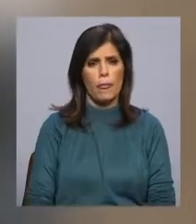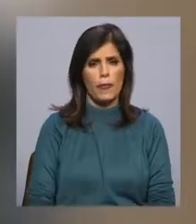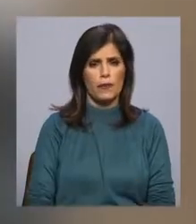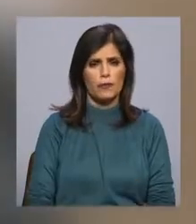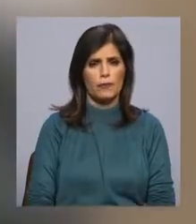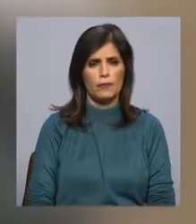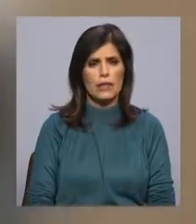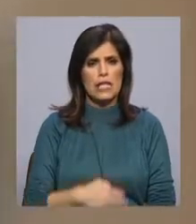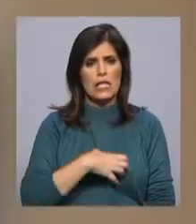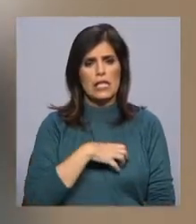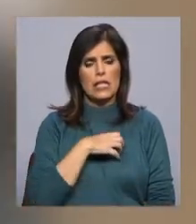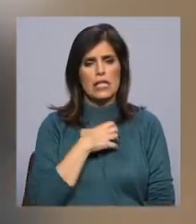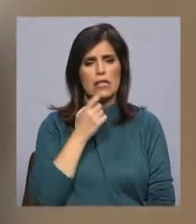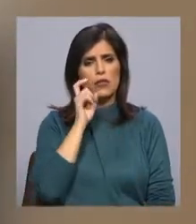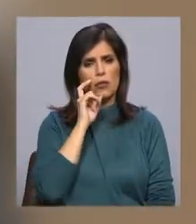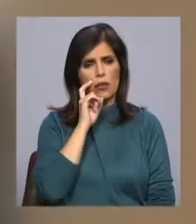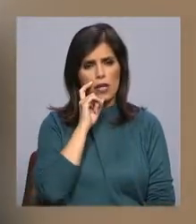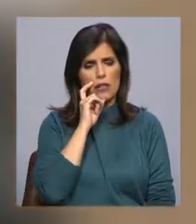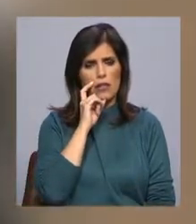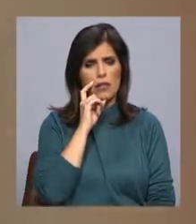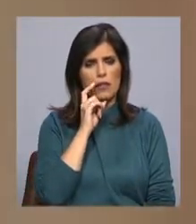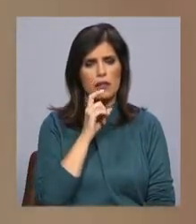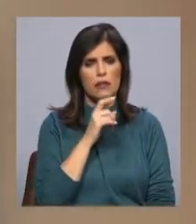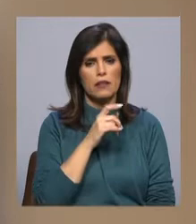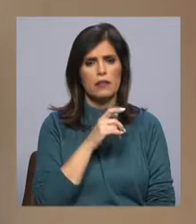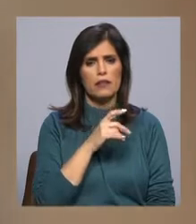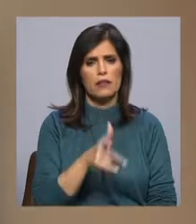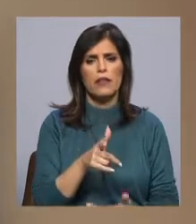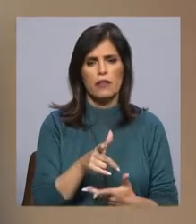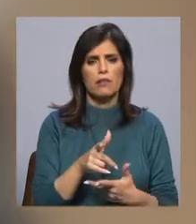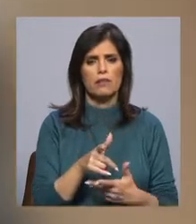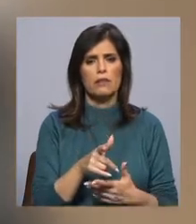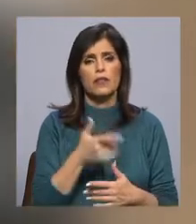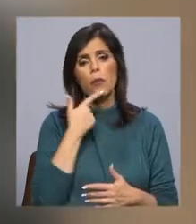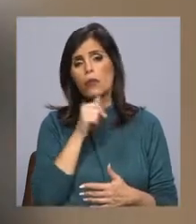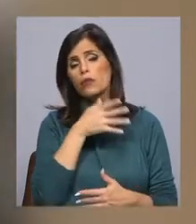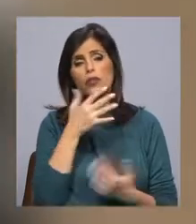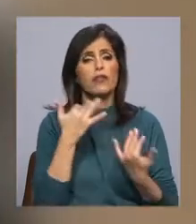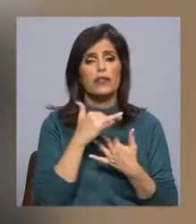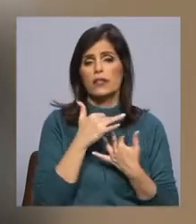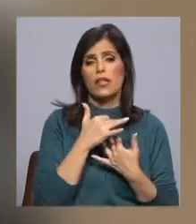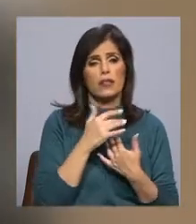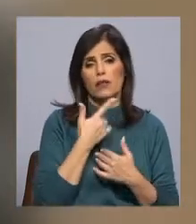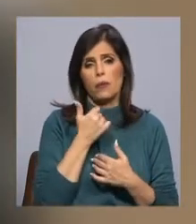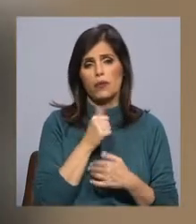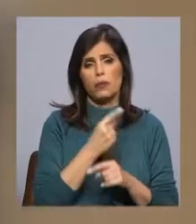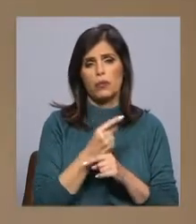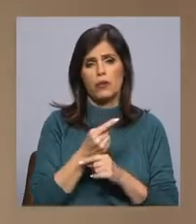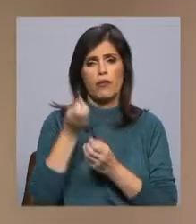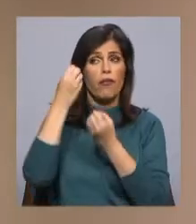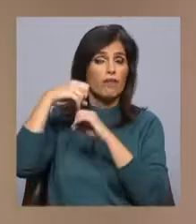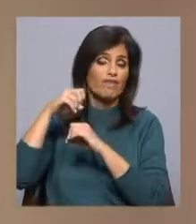então é segurança continuamos aqui a própria motivo por tirar do mês